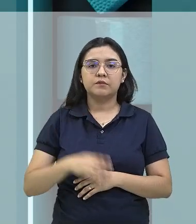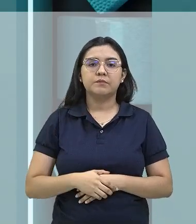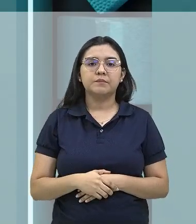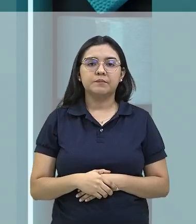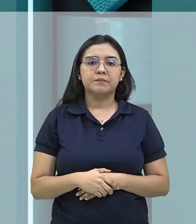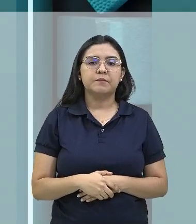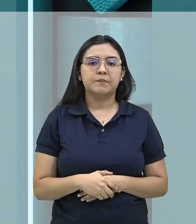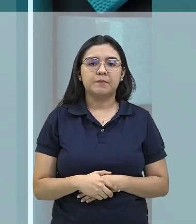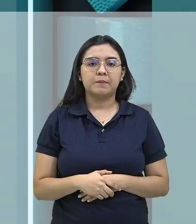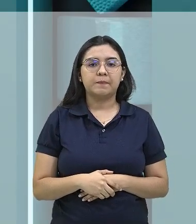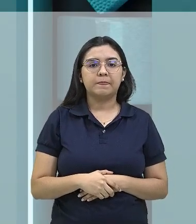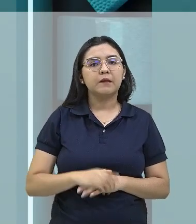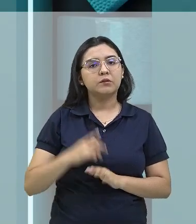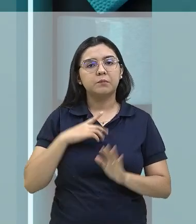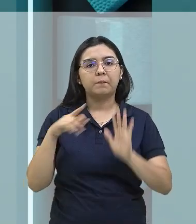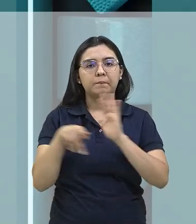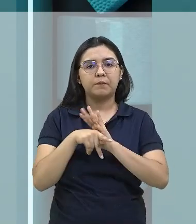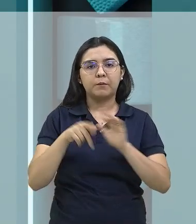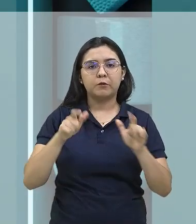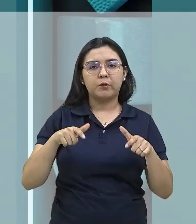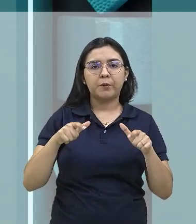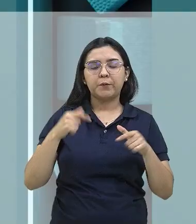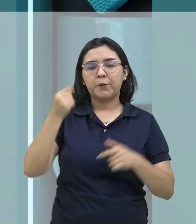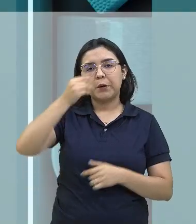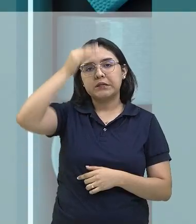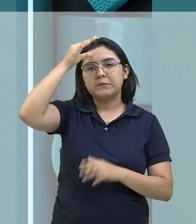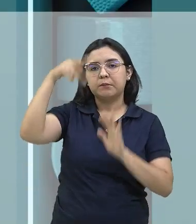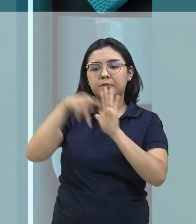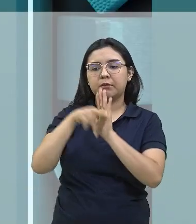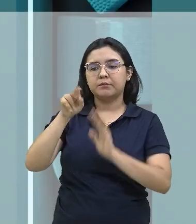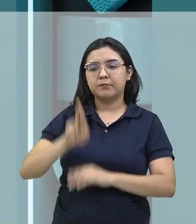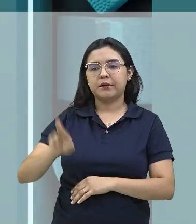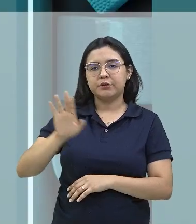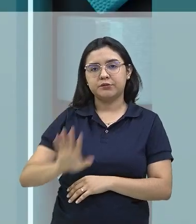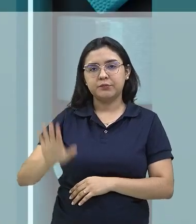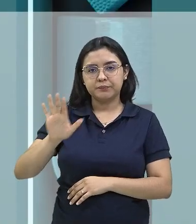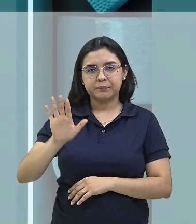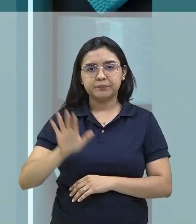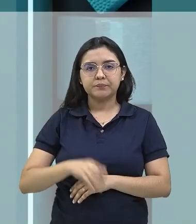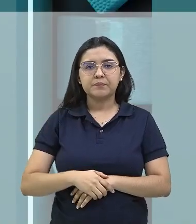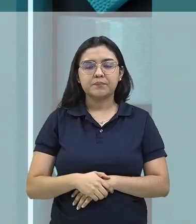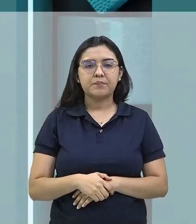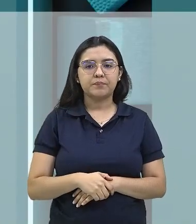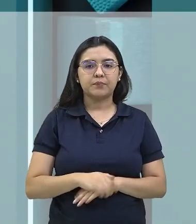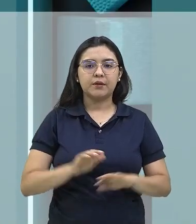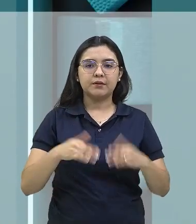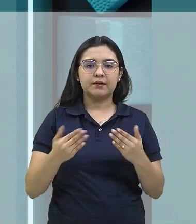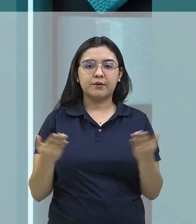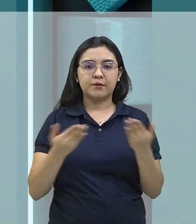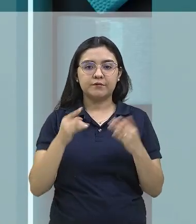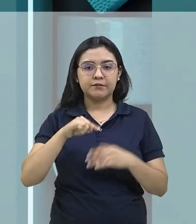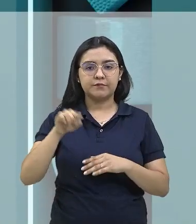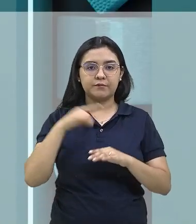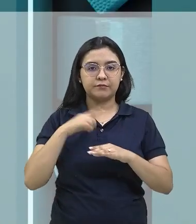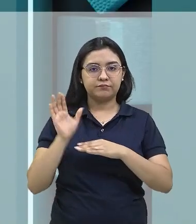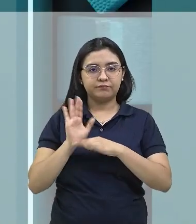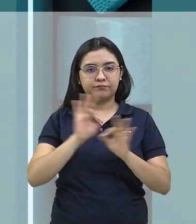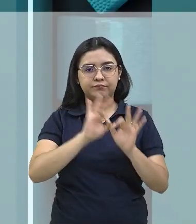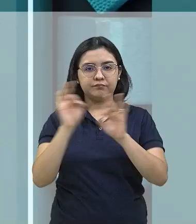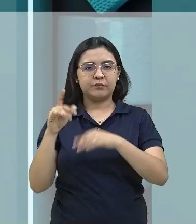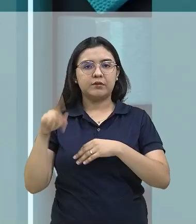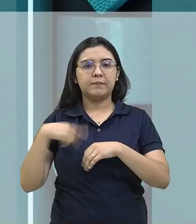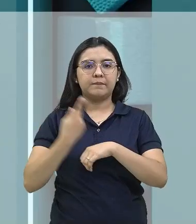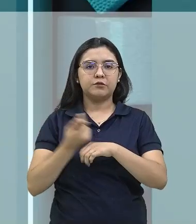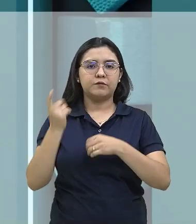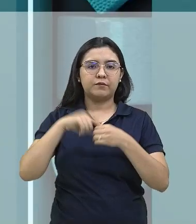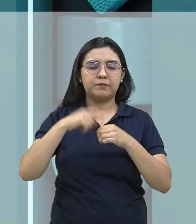simples de um determinado local, o conhecimento local de uma região, Então, vocês vão ver essa animação e depois vamos retornar